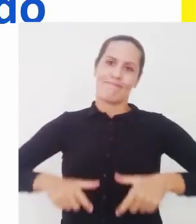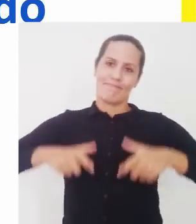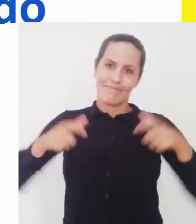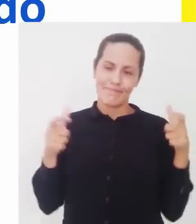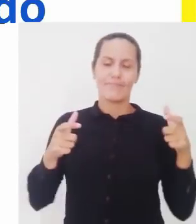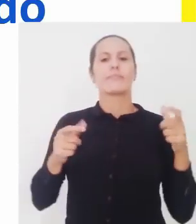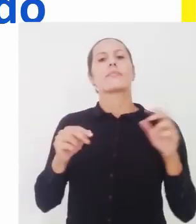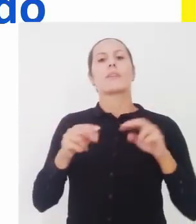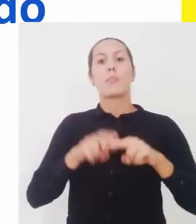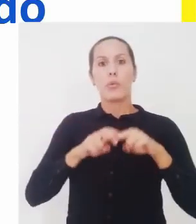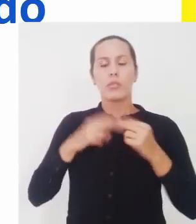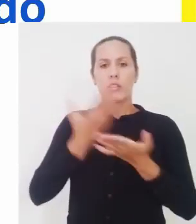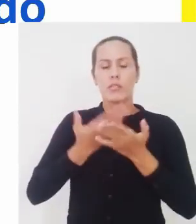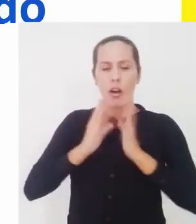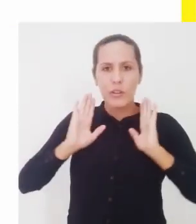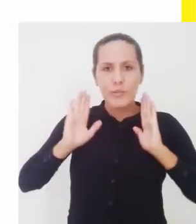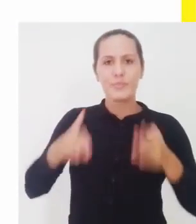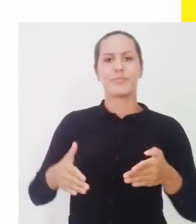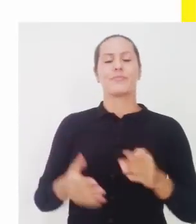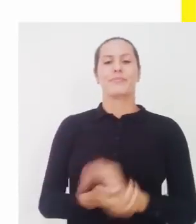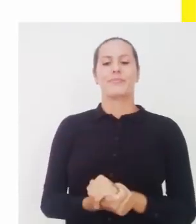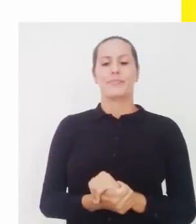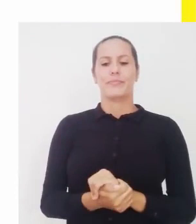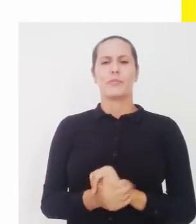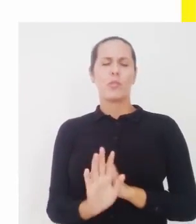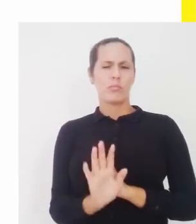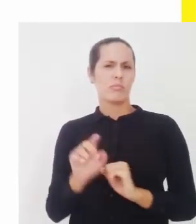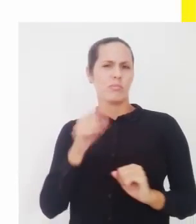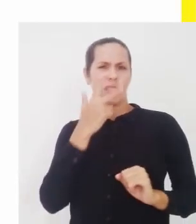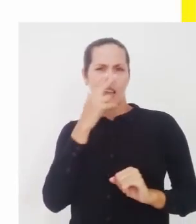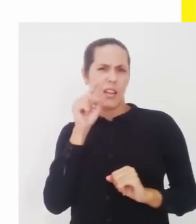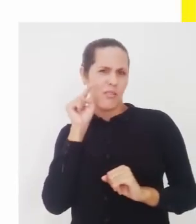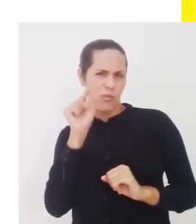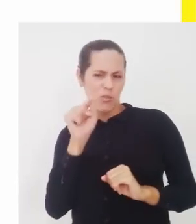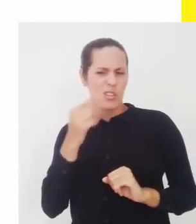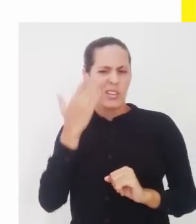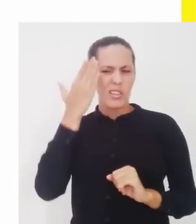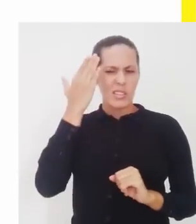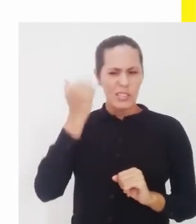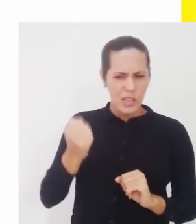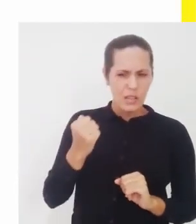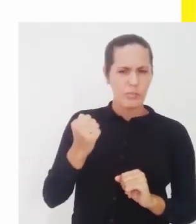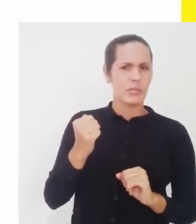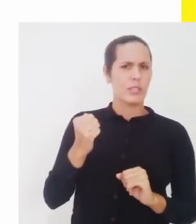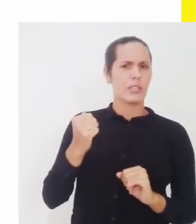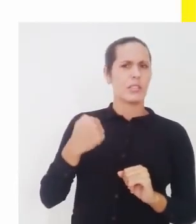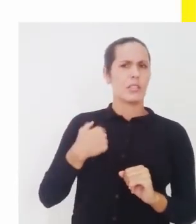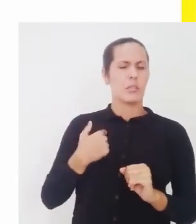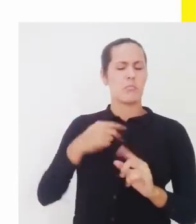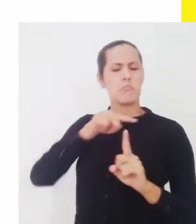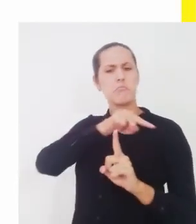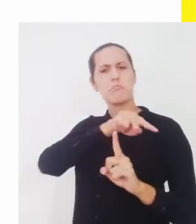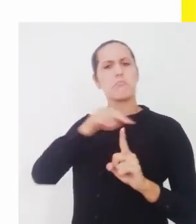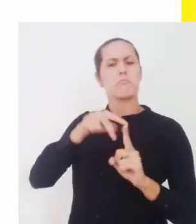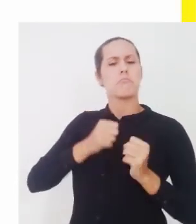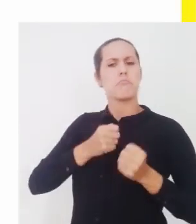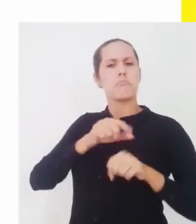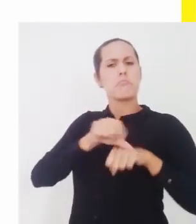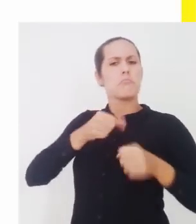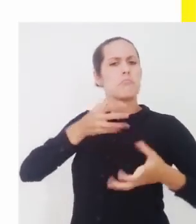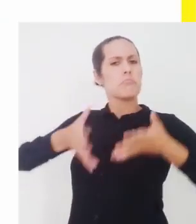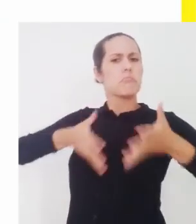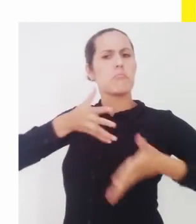E é sobre isso que a gente vai falar um pouco mais agora. Será que você Sabe defender o seu próprio ponto